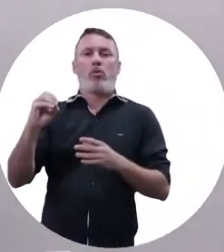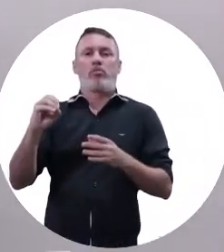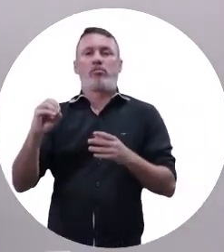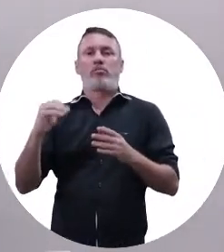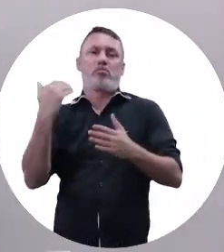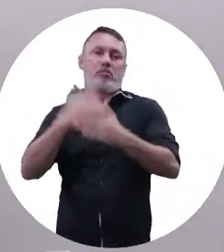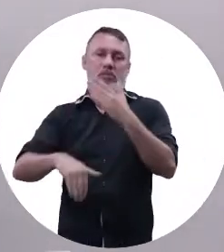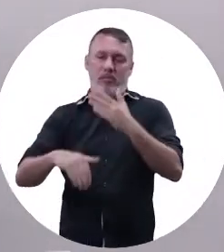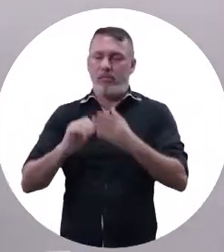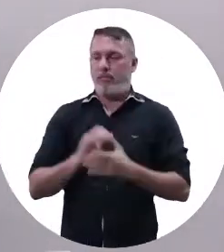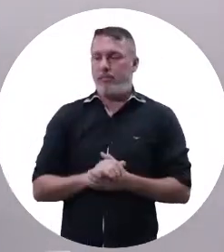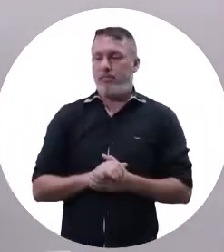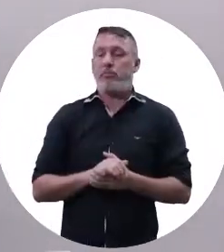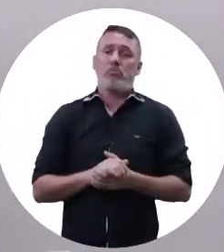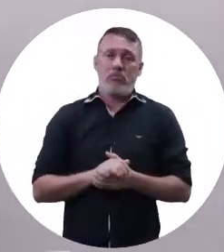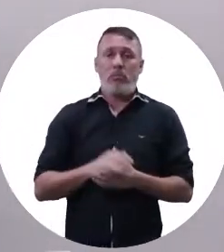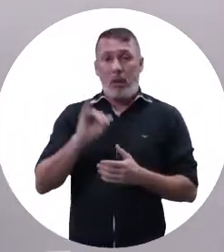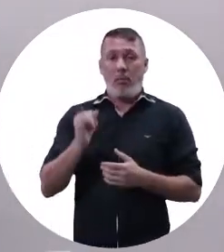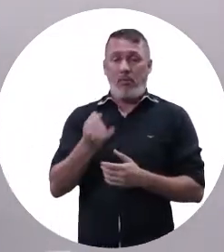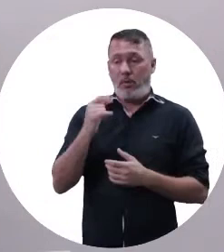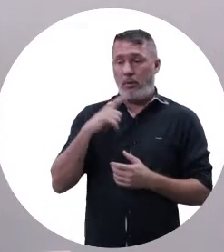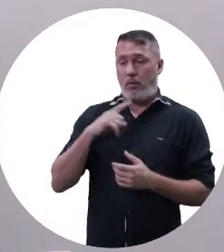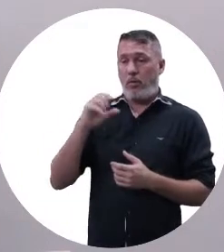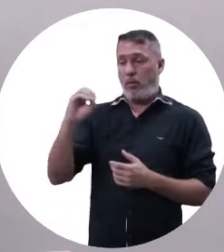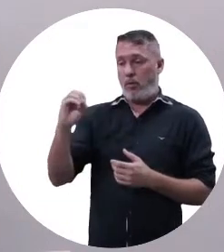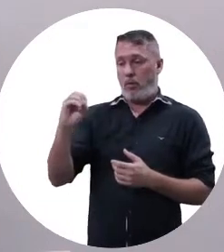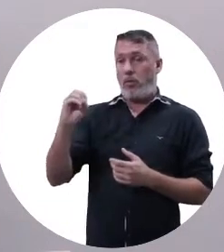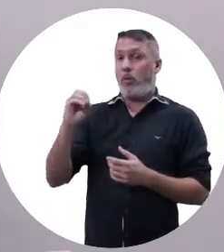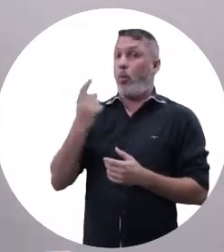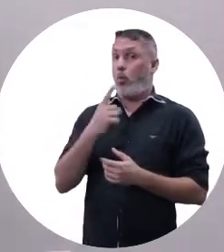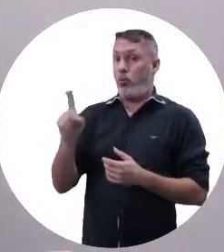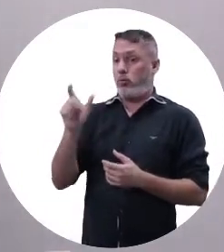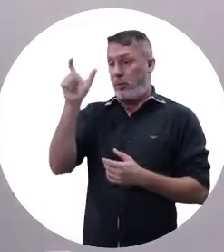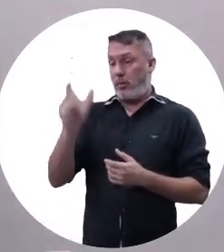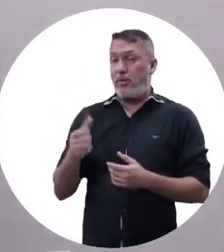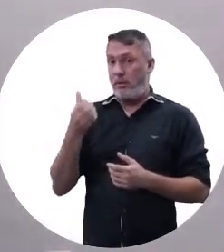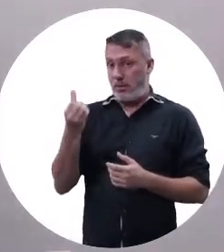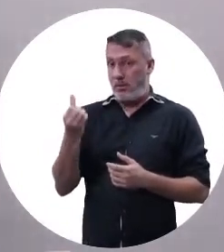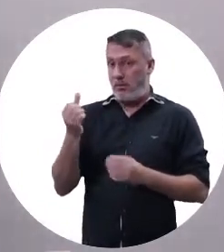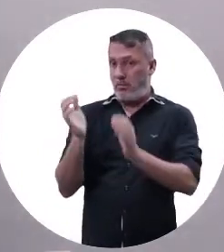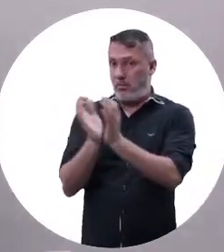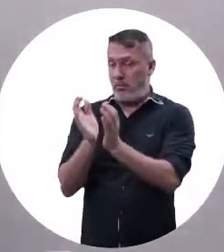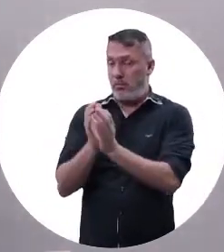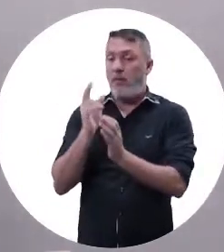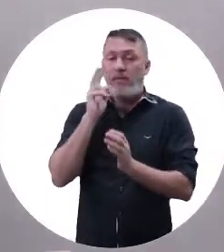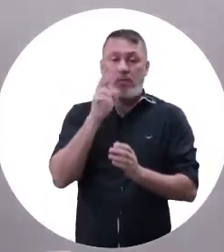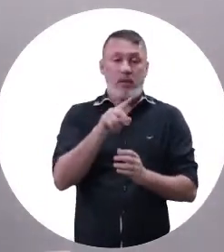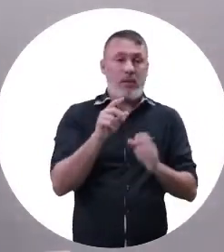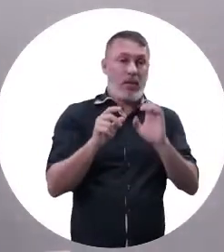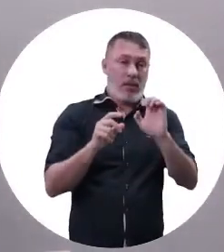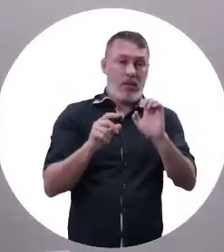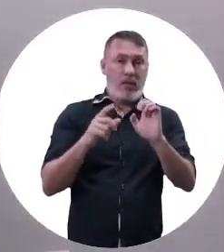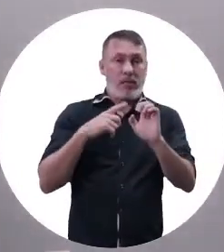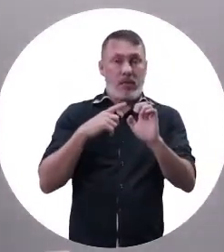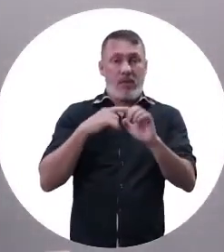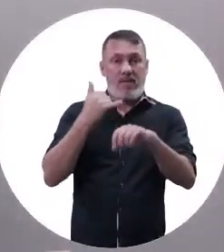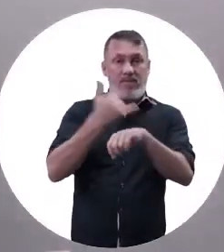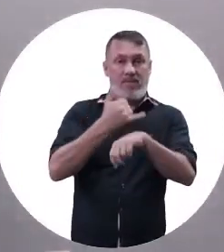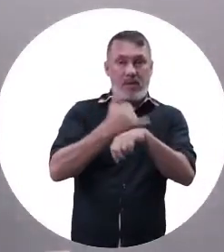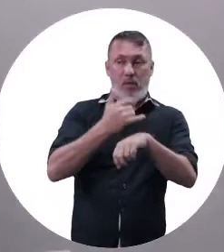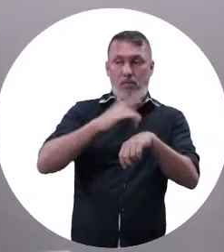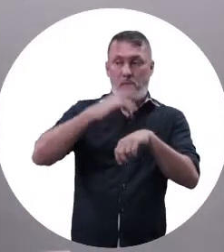vamos lá. Peguei o oxigênio, também com 6 elétrons na sua última camada. Vou pegar esse elétron do